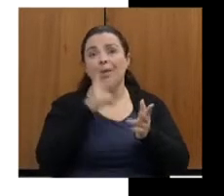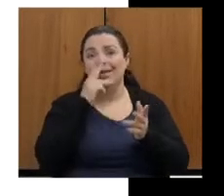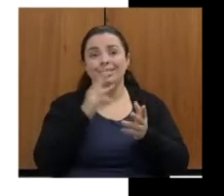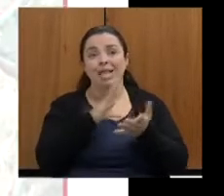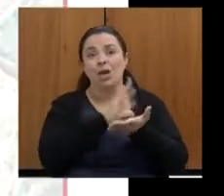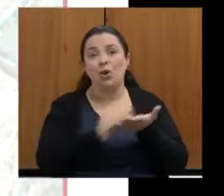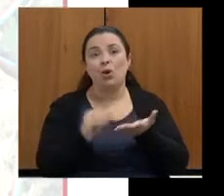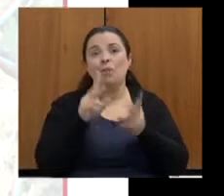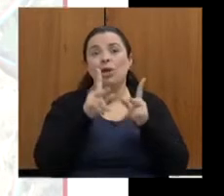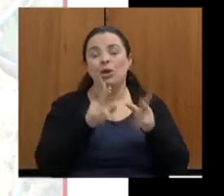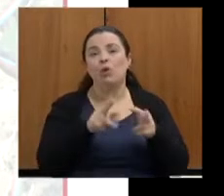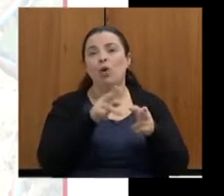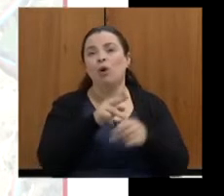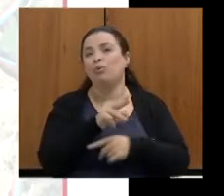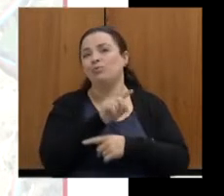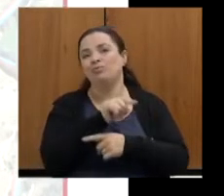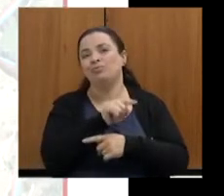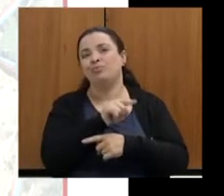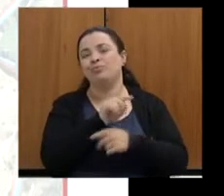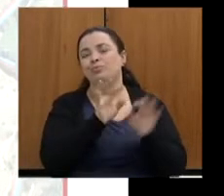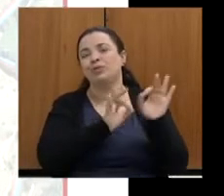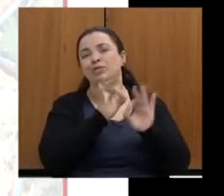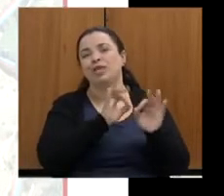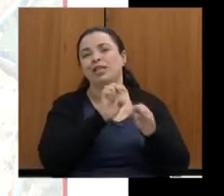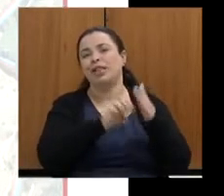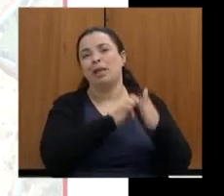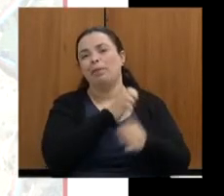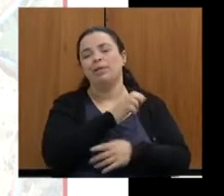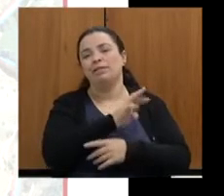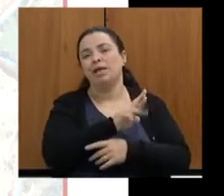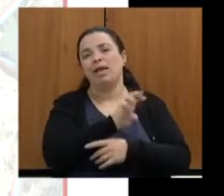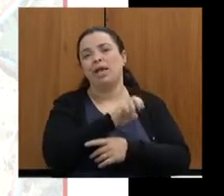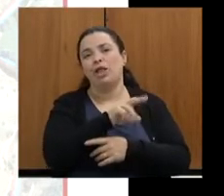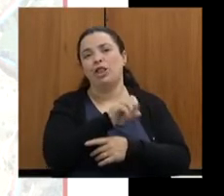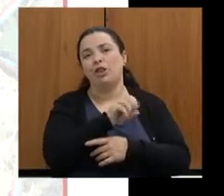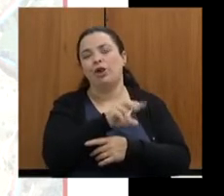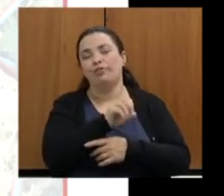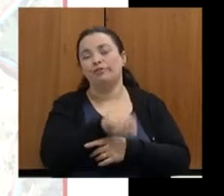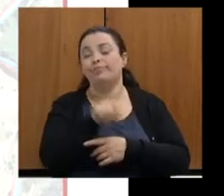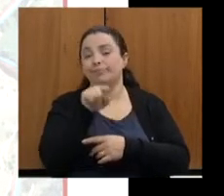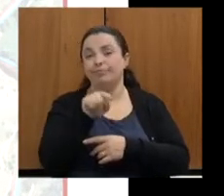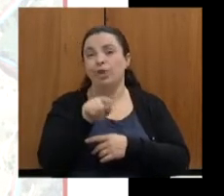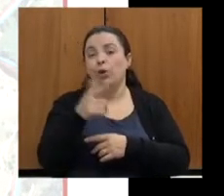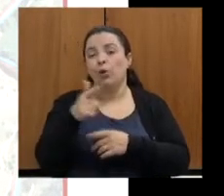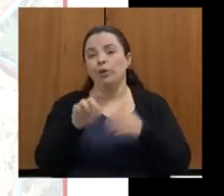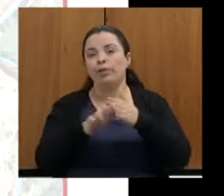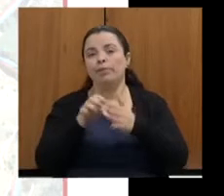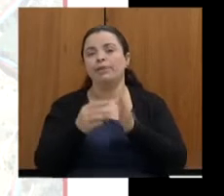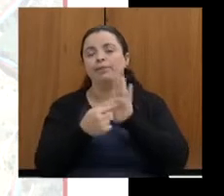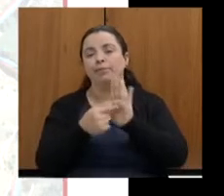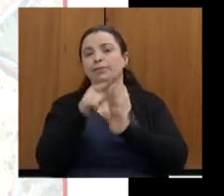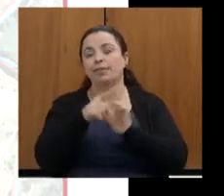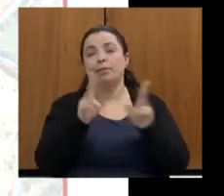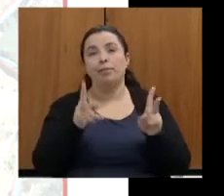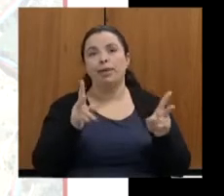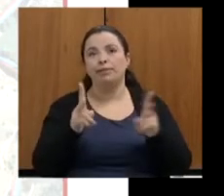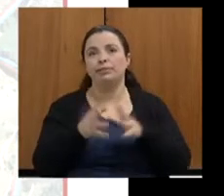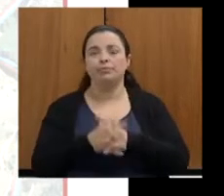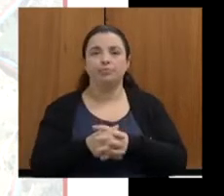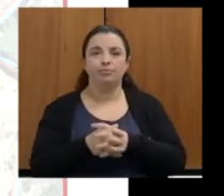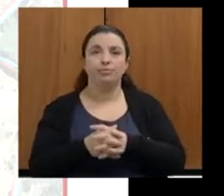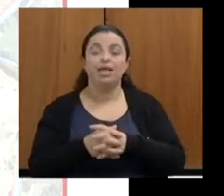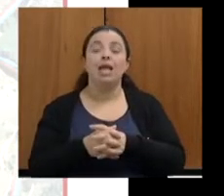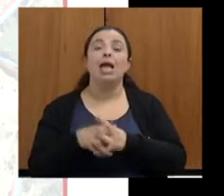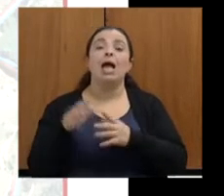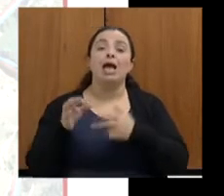passar Oi e aí em 2022 o que a gente tem então é a judicialização deixo três de um lado né Isso mesmo